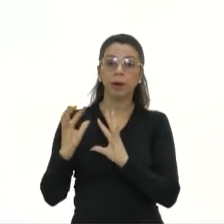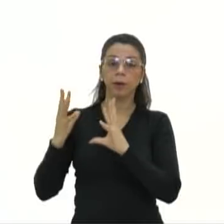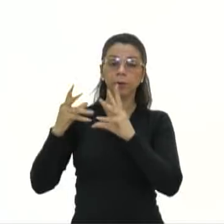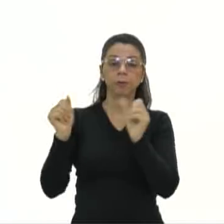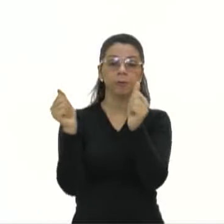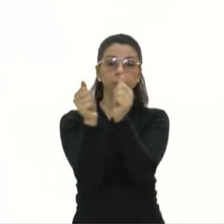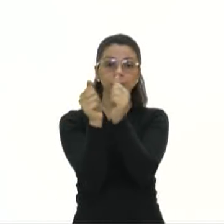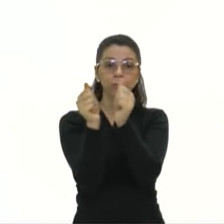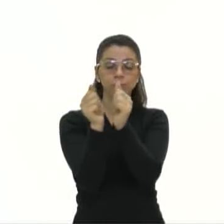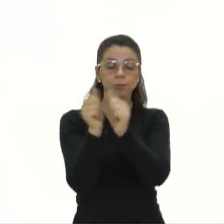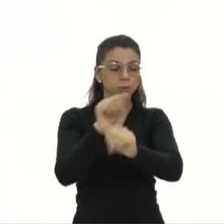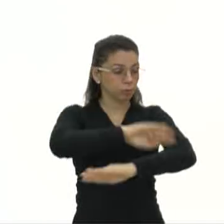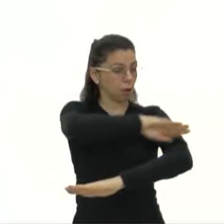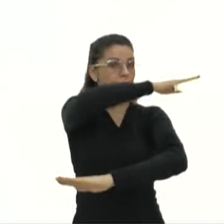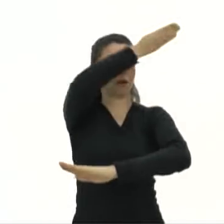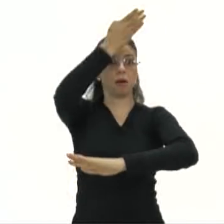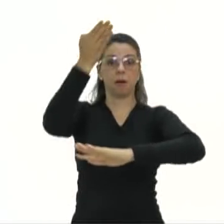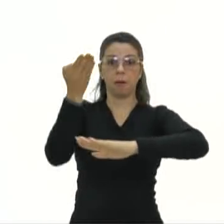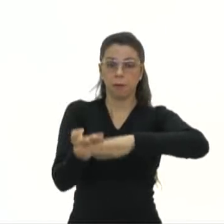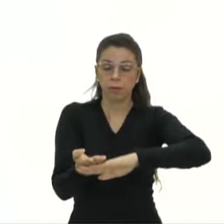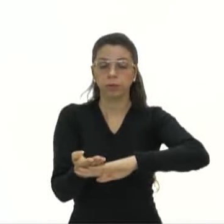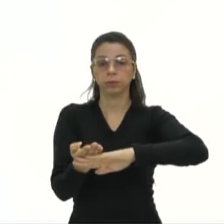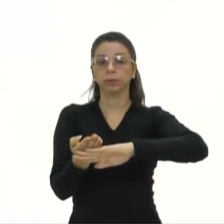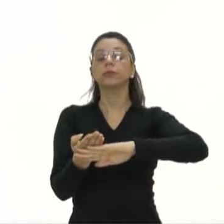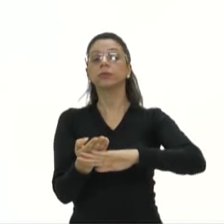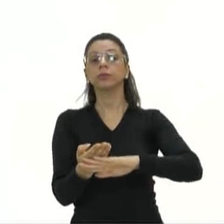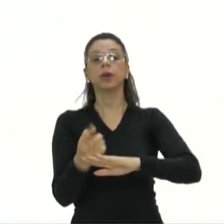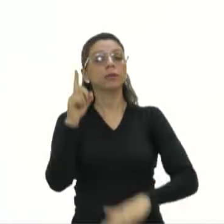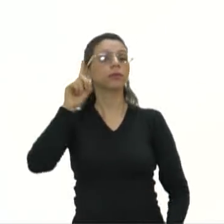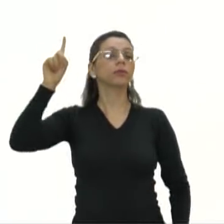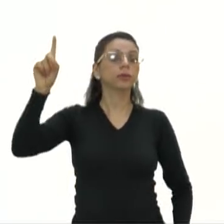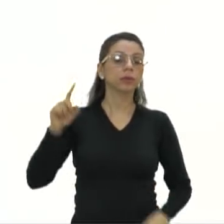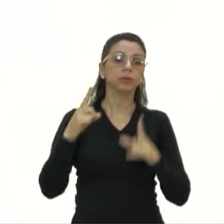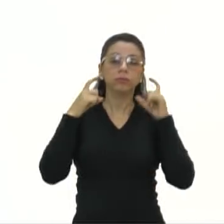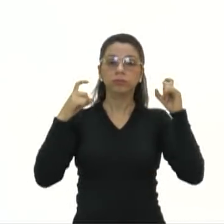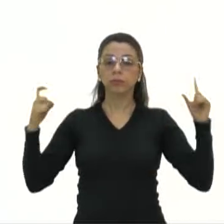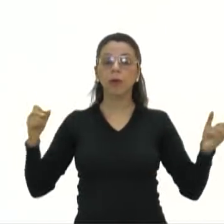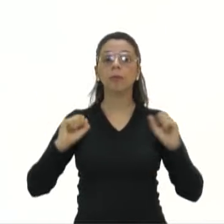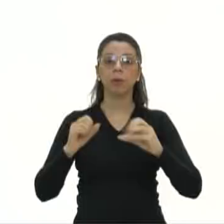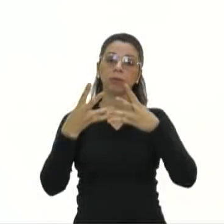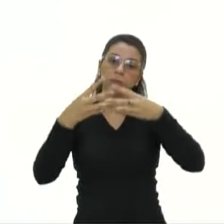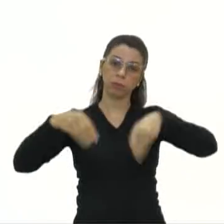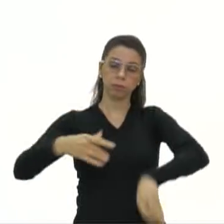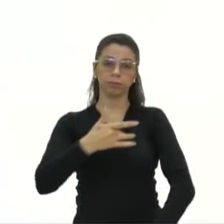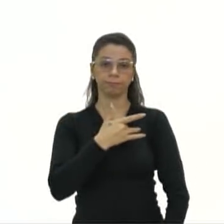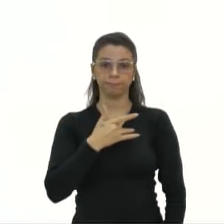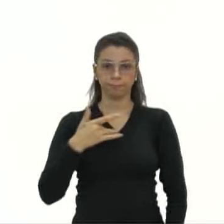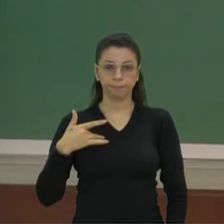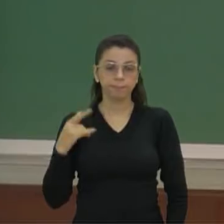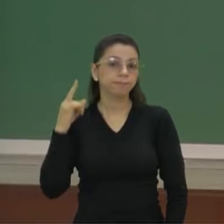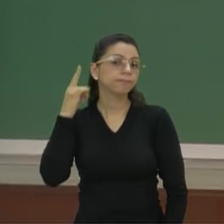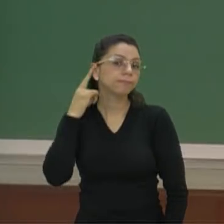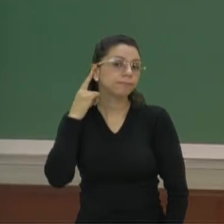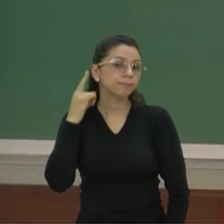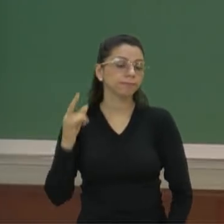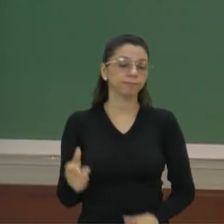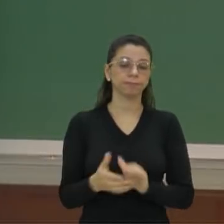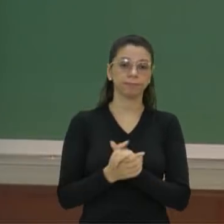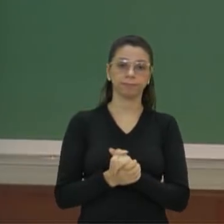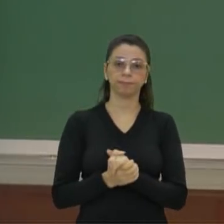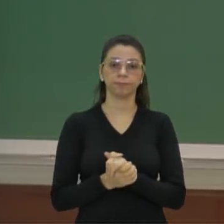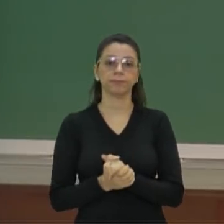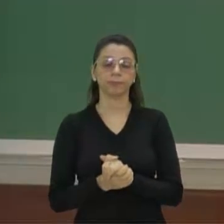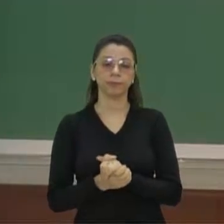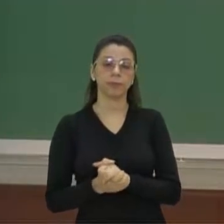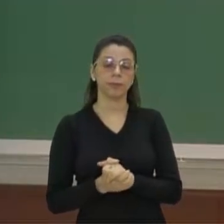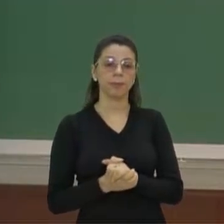24 horas por dia. Os altos volumes de som podem trazer riscos para a audição. Vocês já perceberam que nessa primeira parte